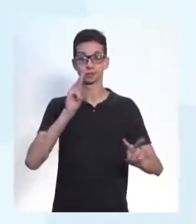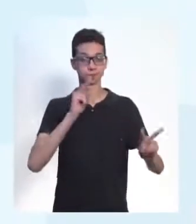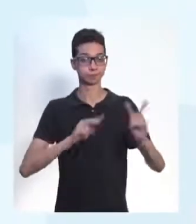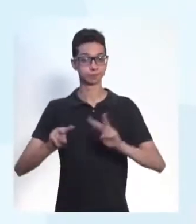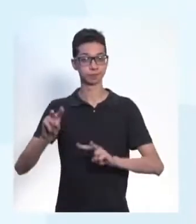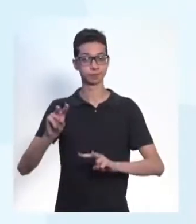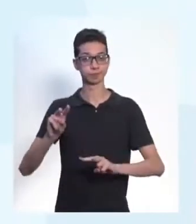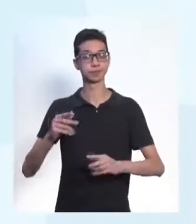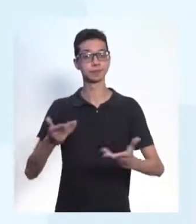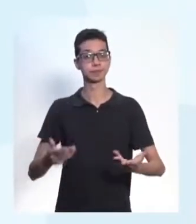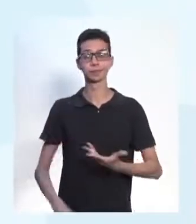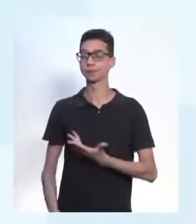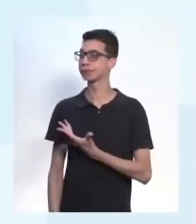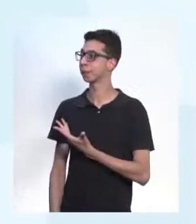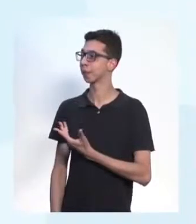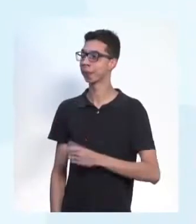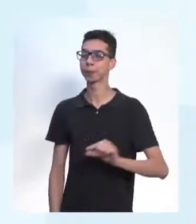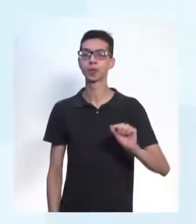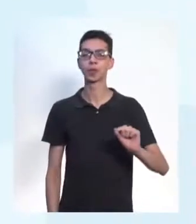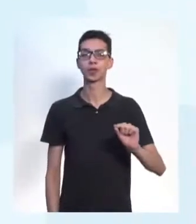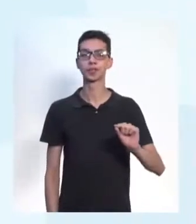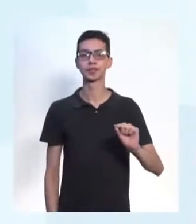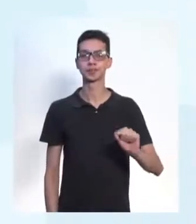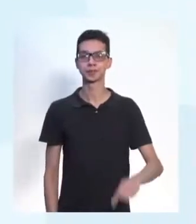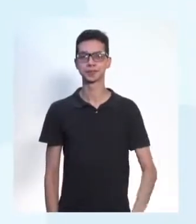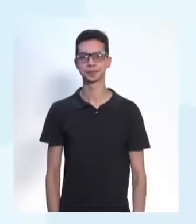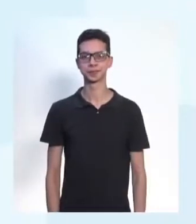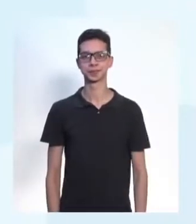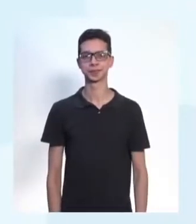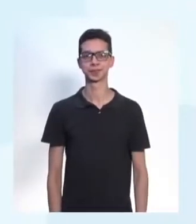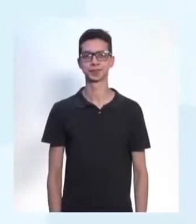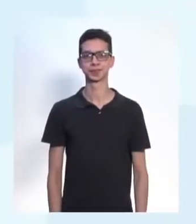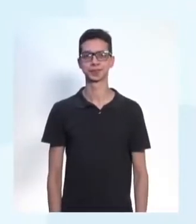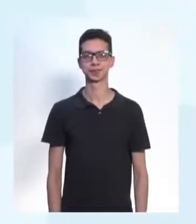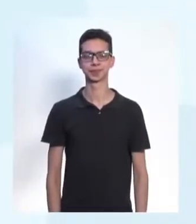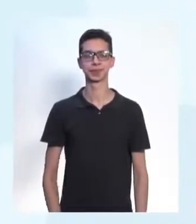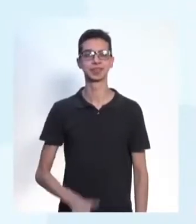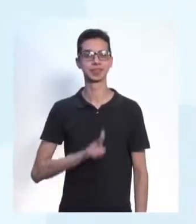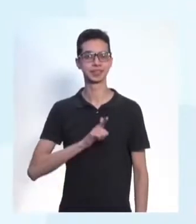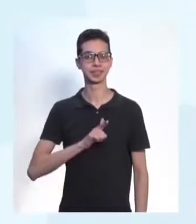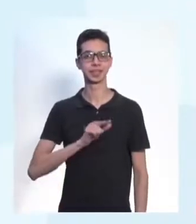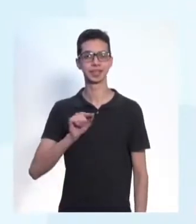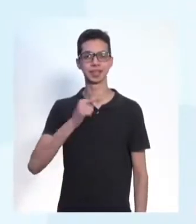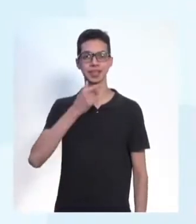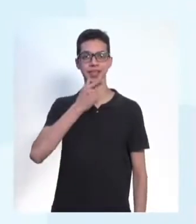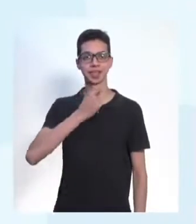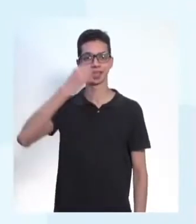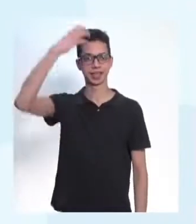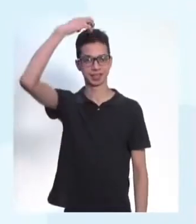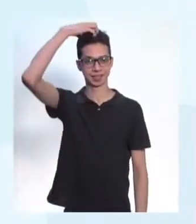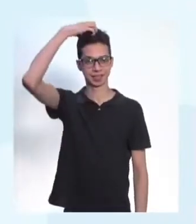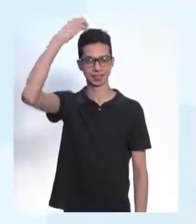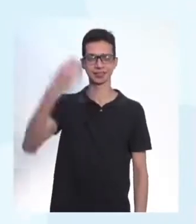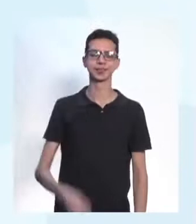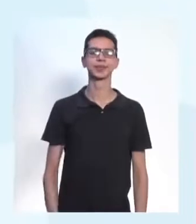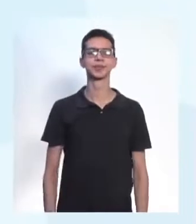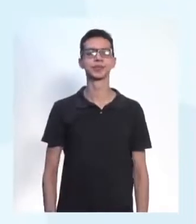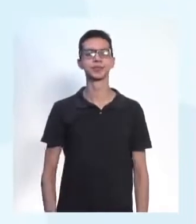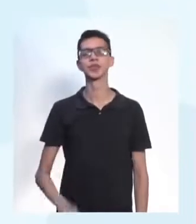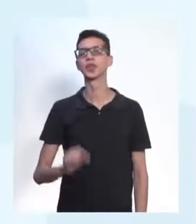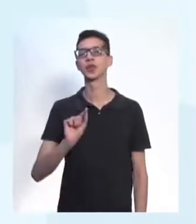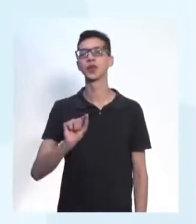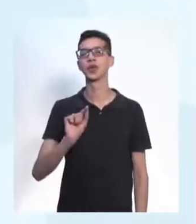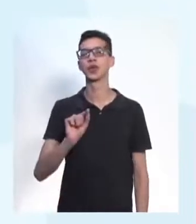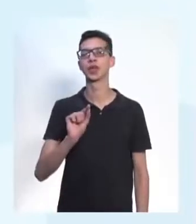Vamos lá. O que vemos aqui? Nós temos aí um rei. O que é isso? É a língua